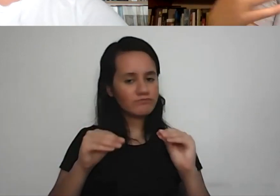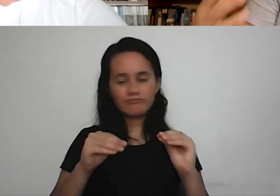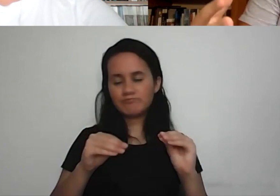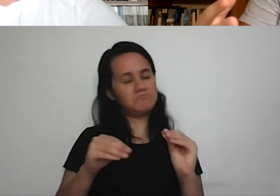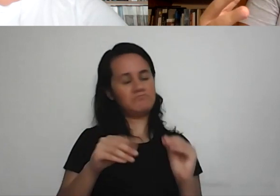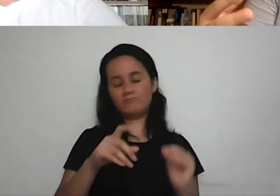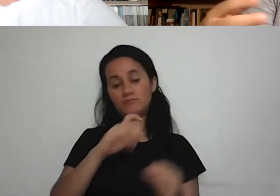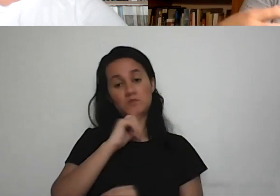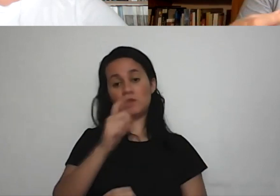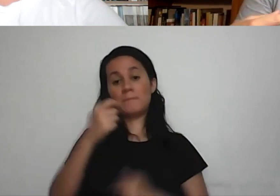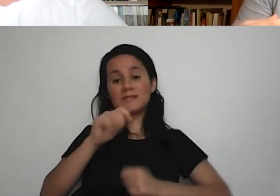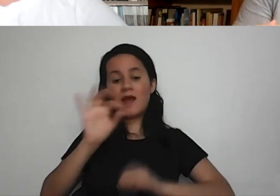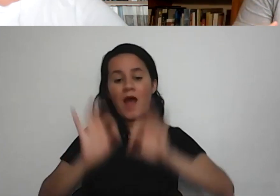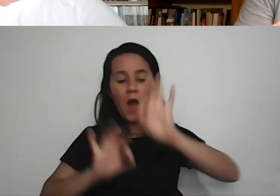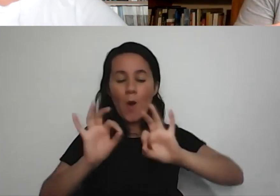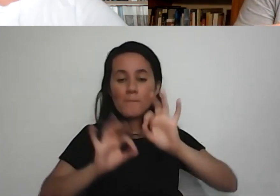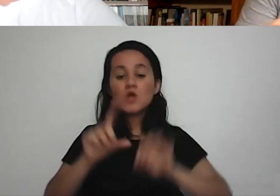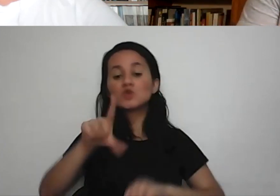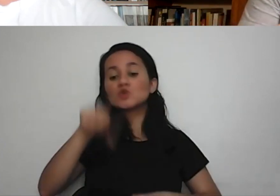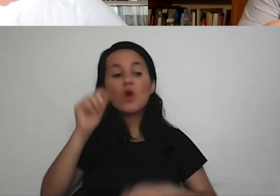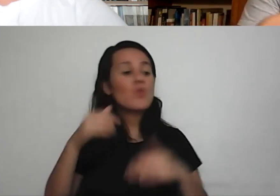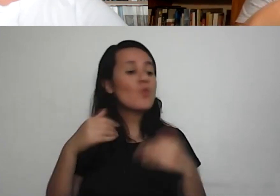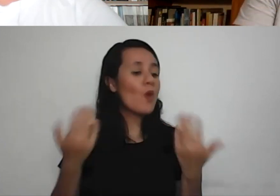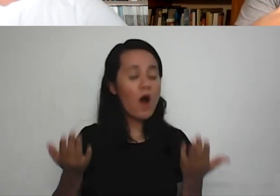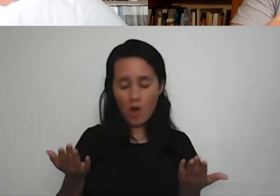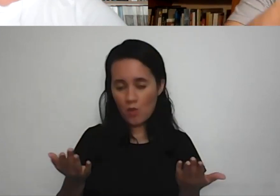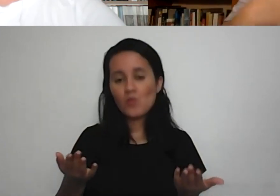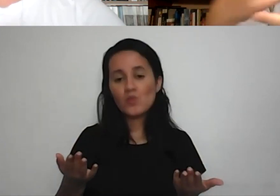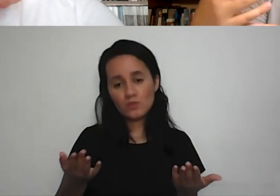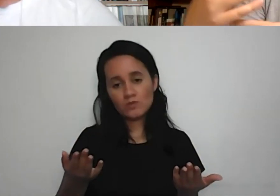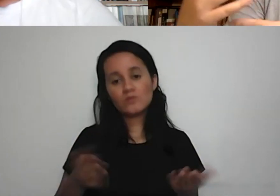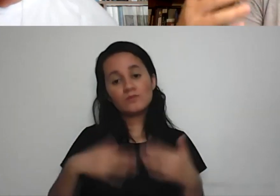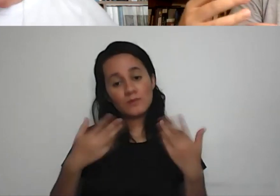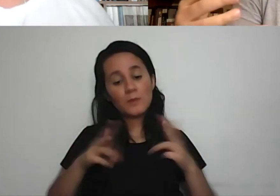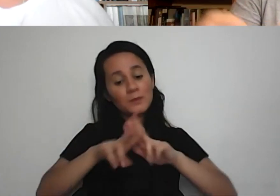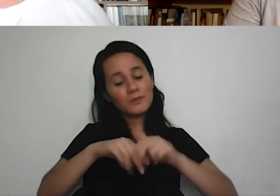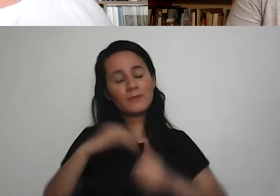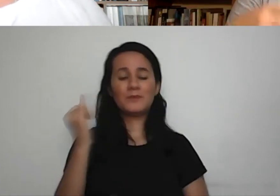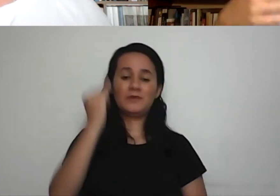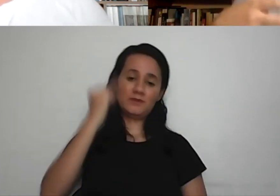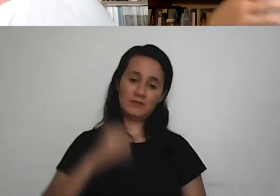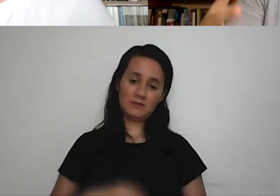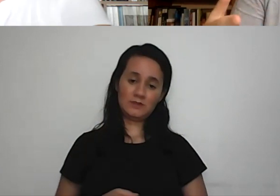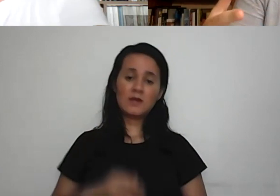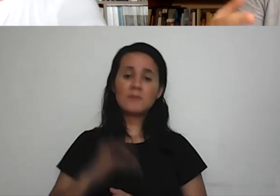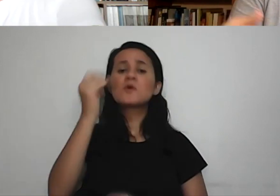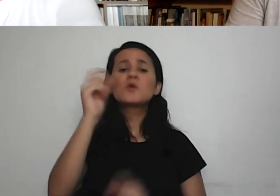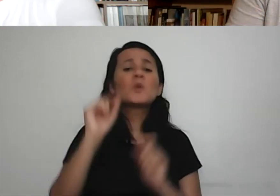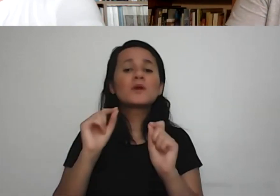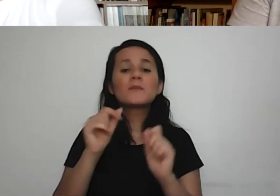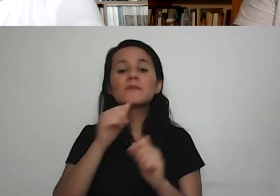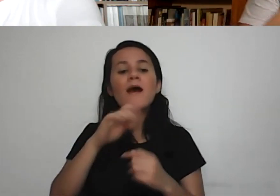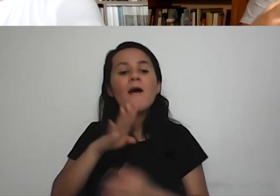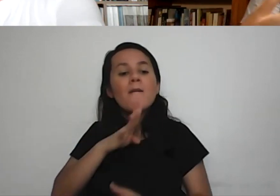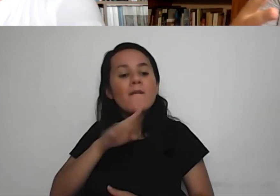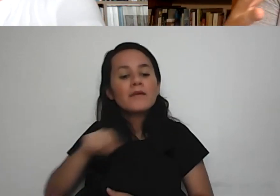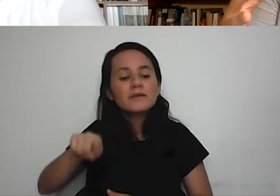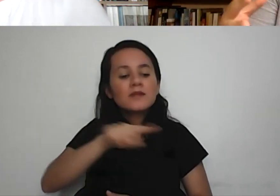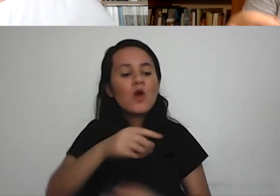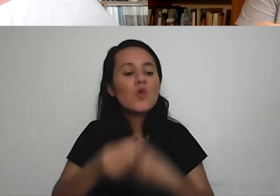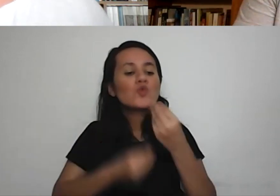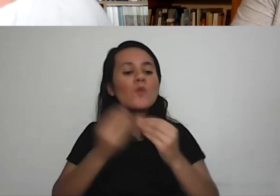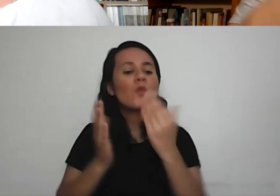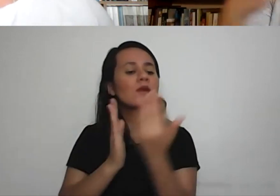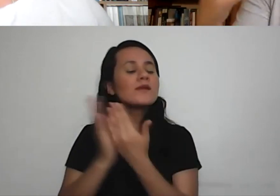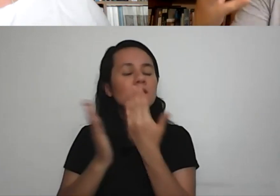um recorte, vai ter que escolher. Né? E por isso que é importante também conhecer um pouco esse mundo do